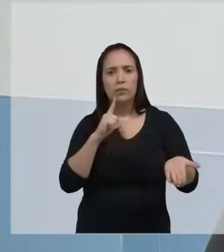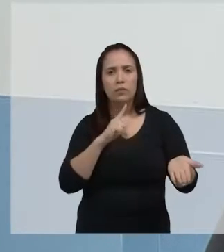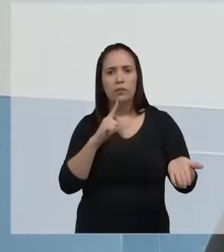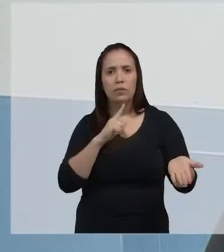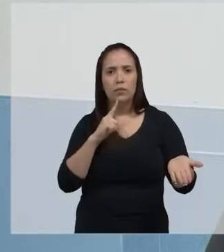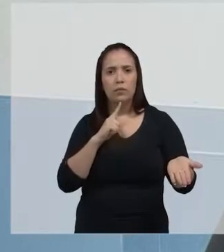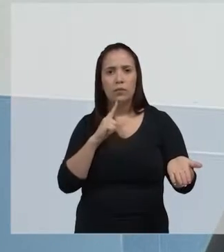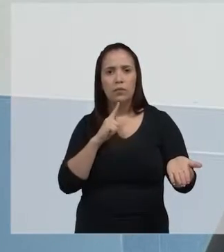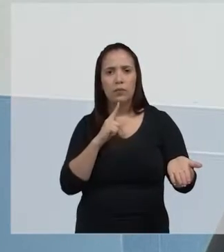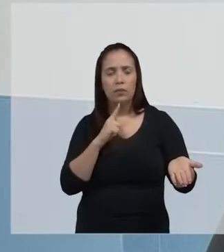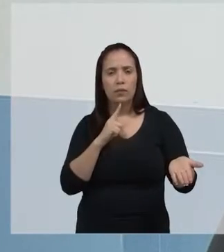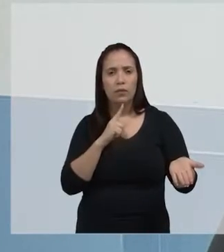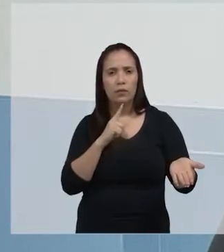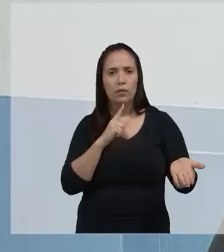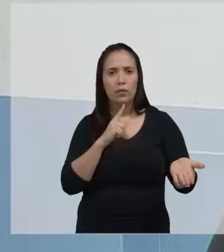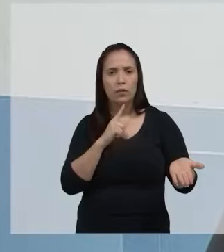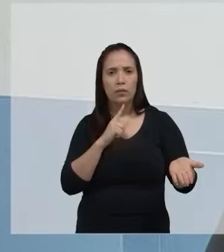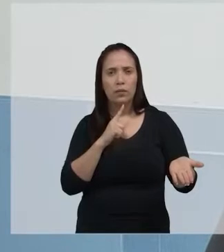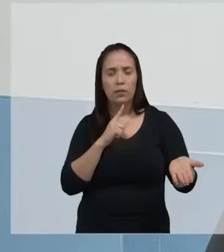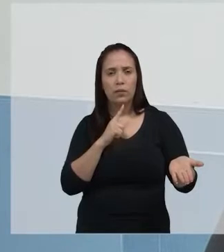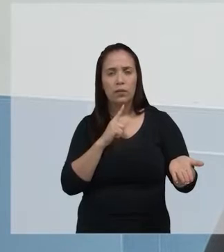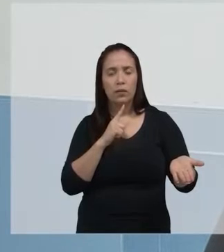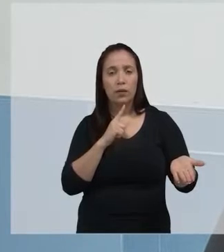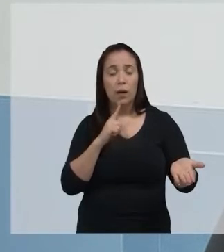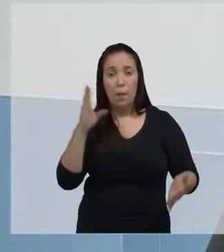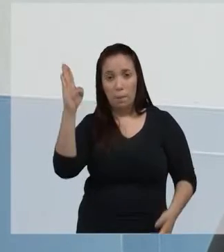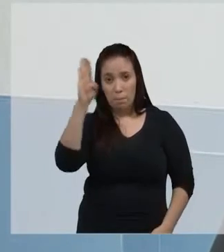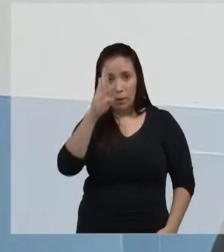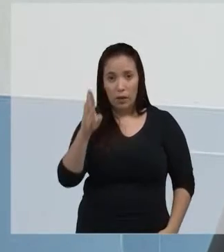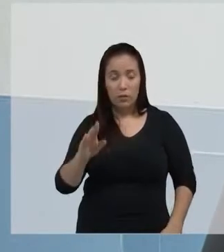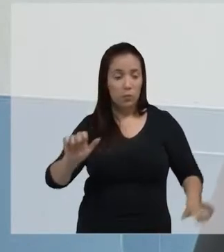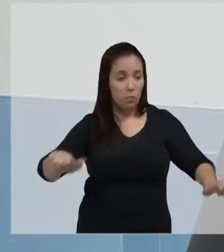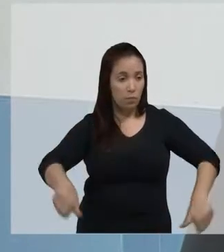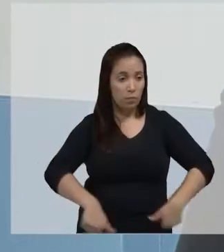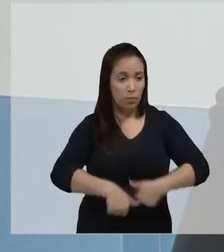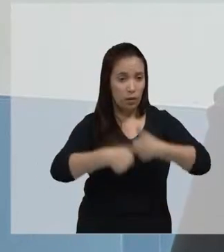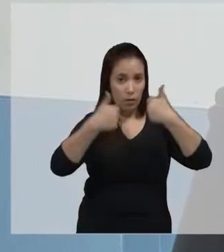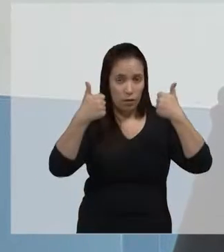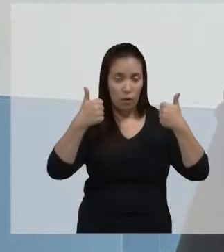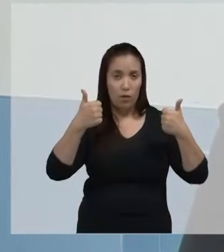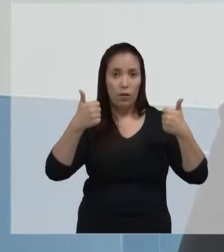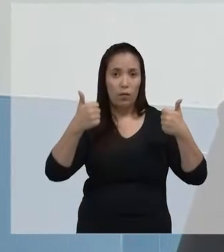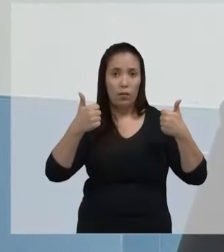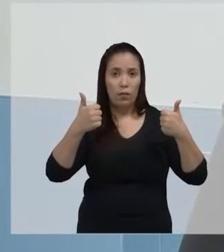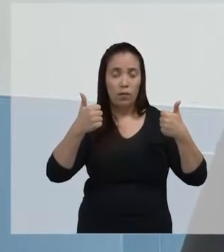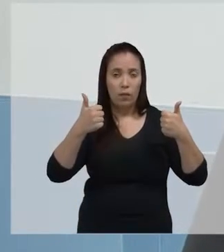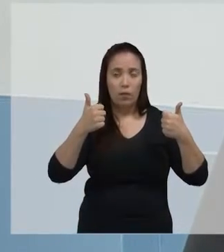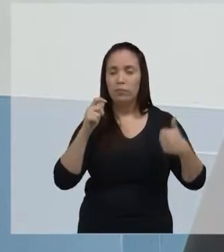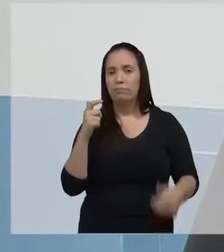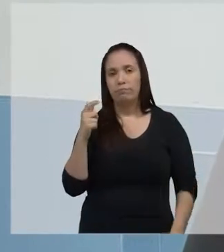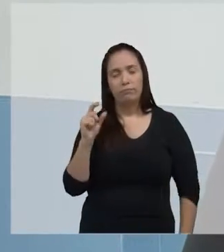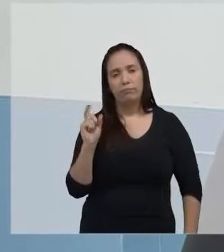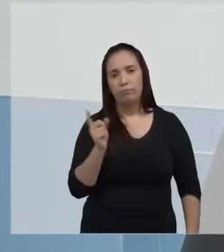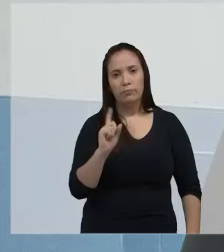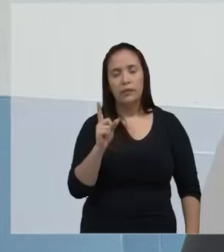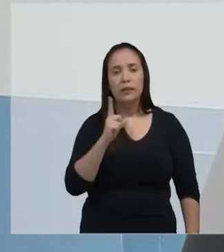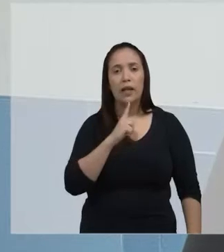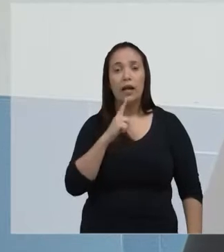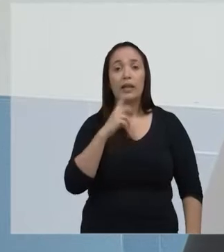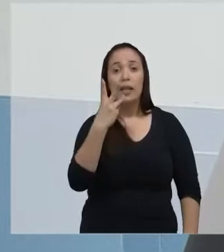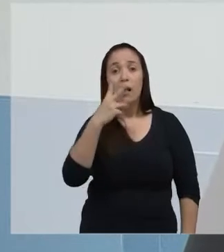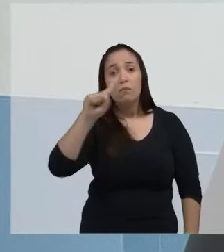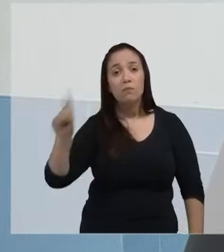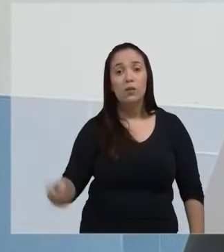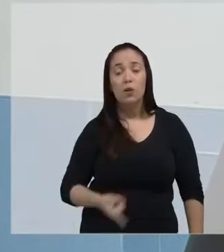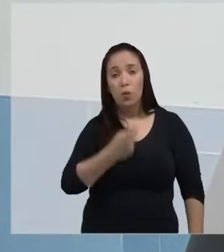justificativa que fizesse isso. O Brasil melhorou, a situação do povo brasileiro melhorou? Não. Nós temos